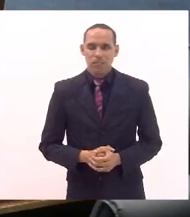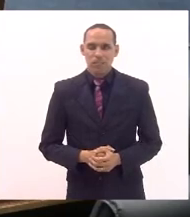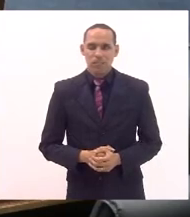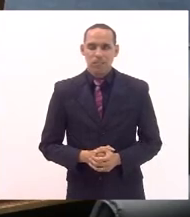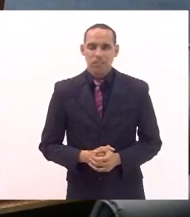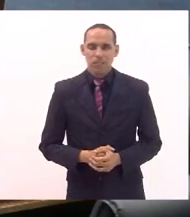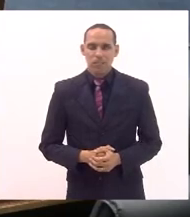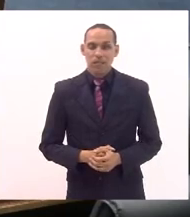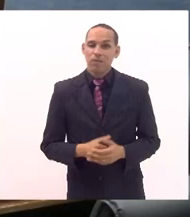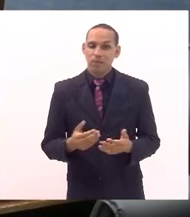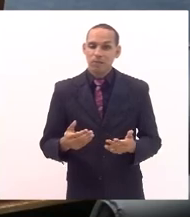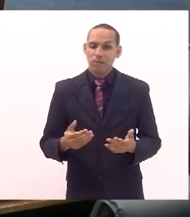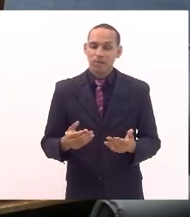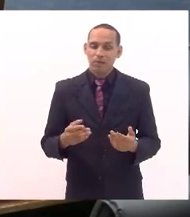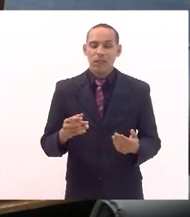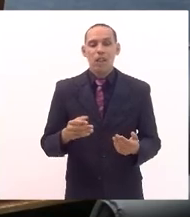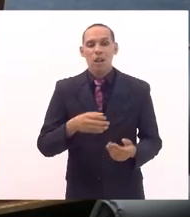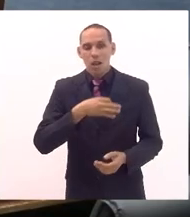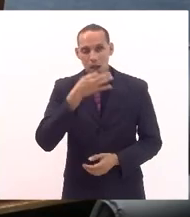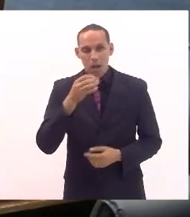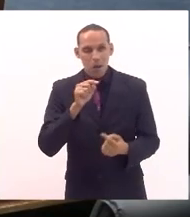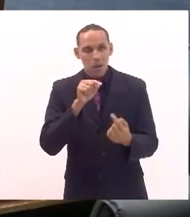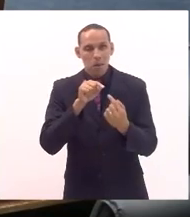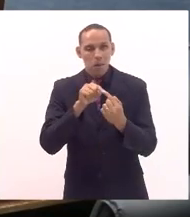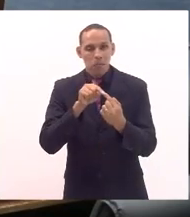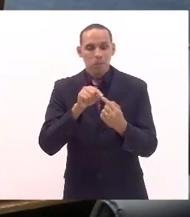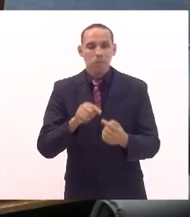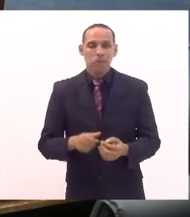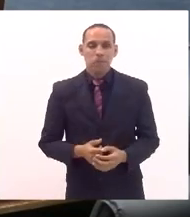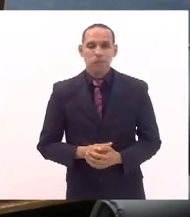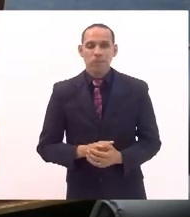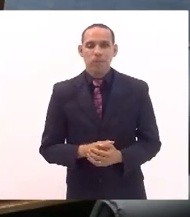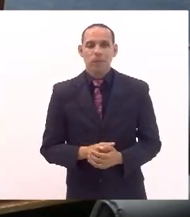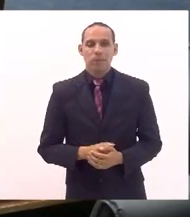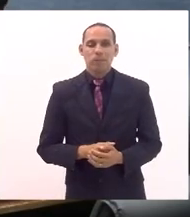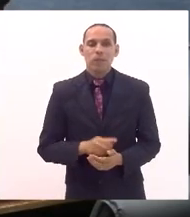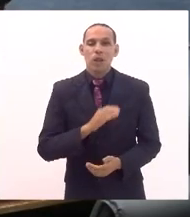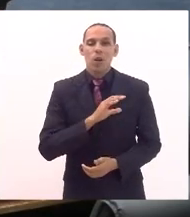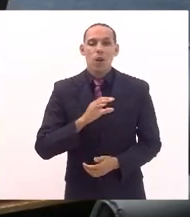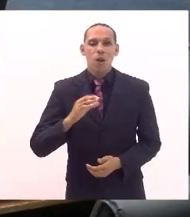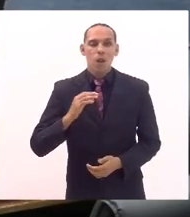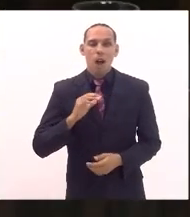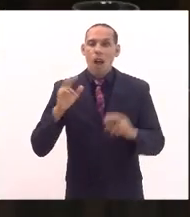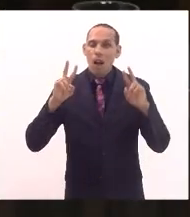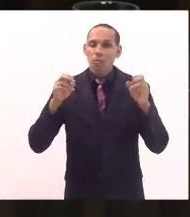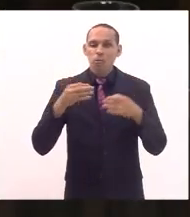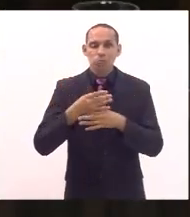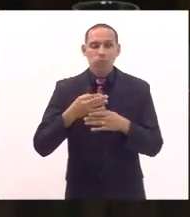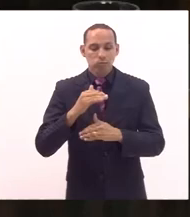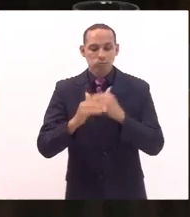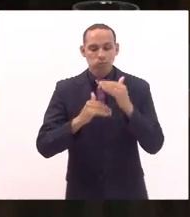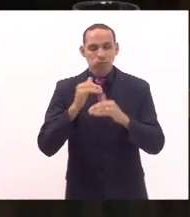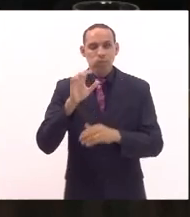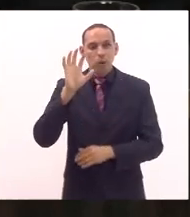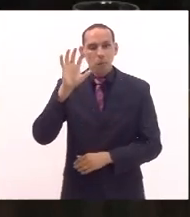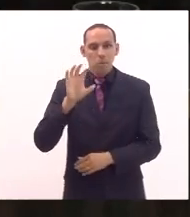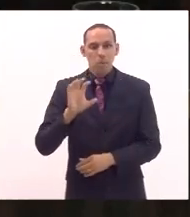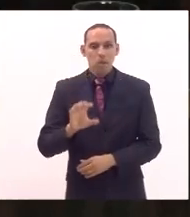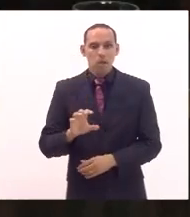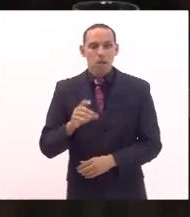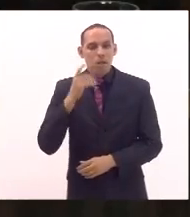bom no mérito parecer favorável à é uma comissão de assuntos municipais e desenvolvimento Regional